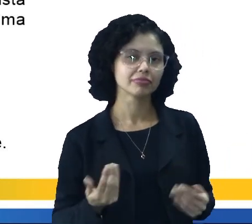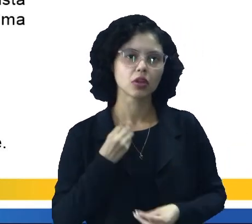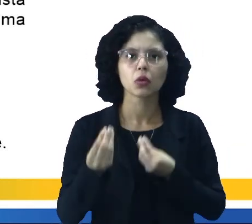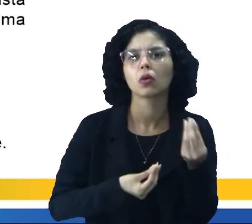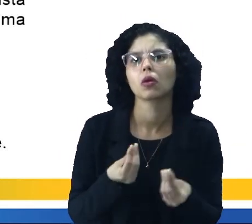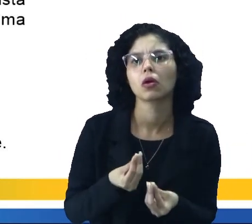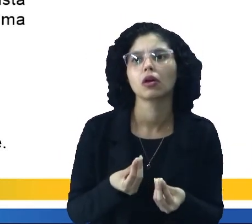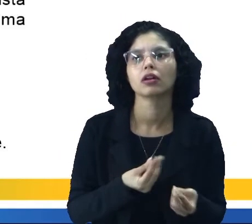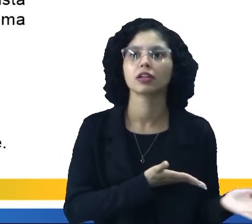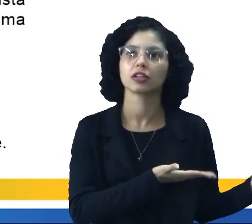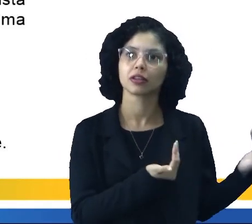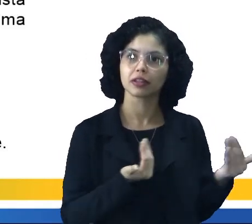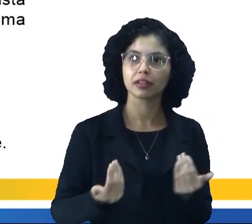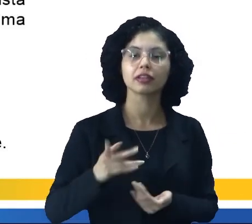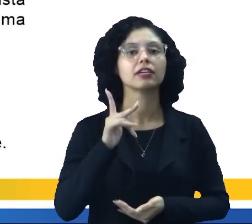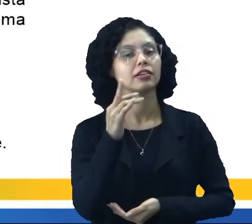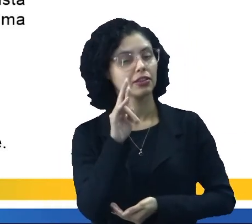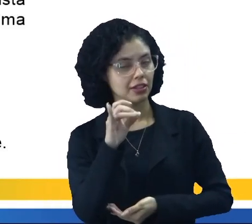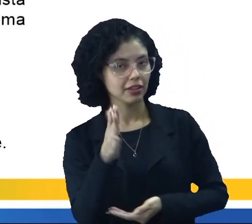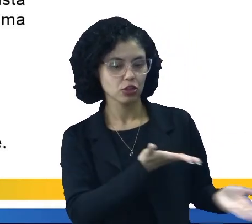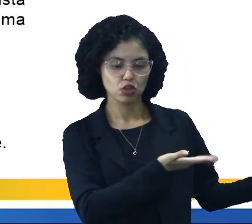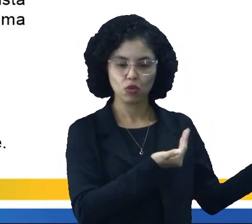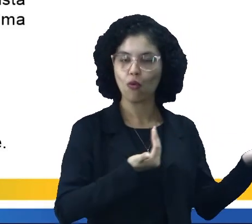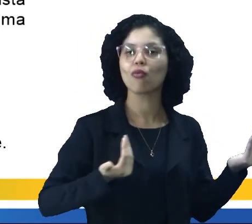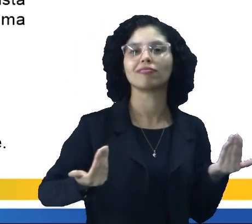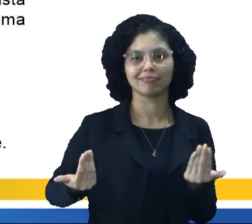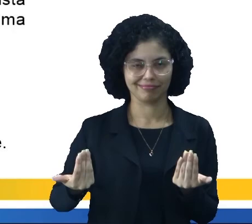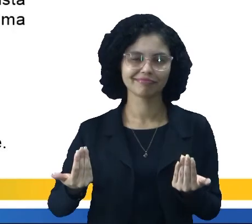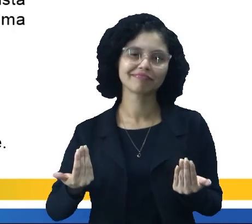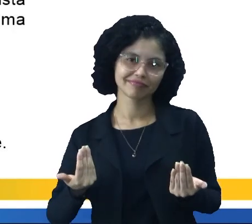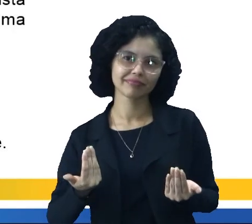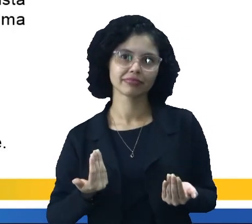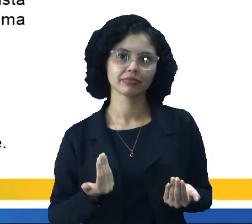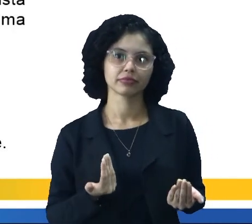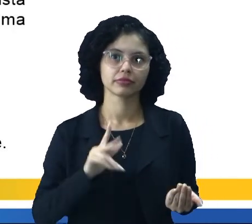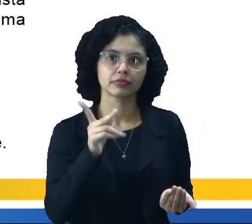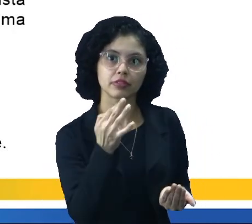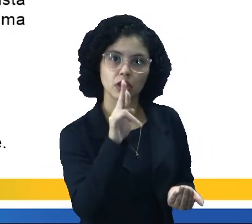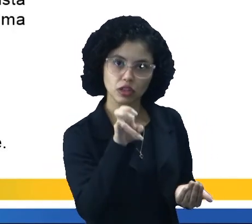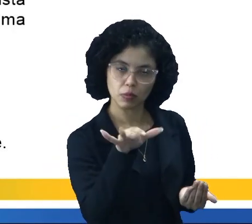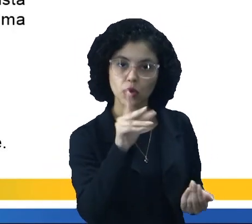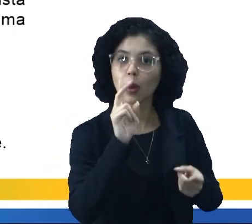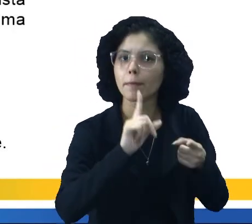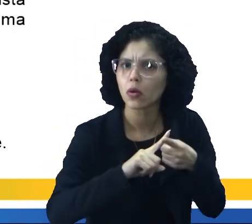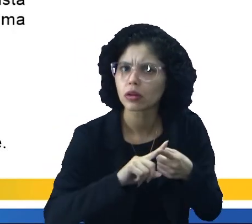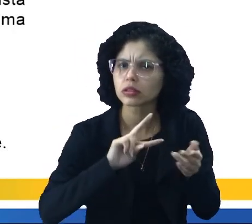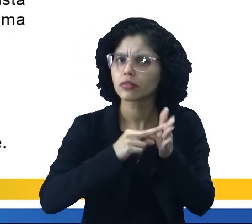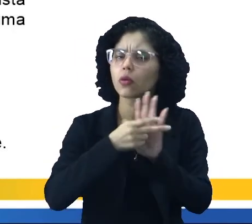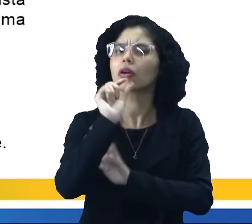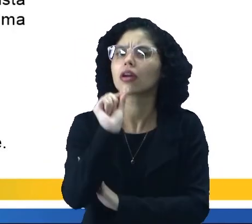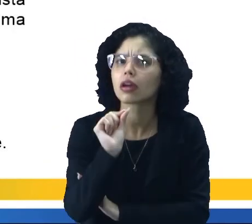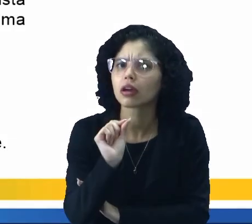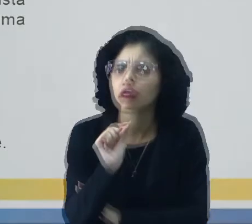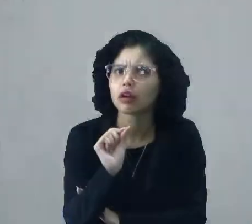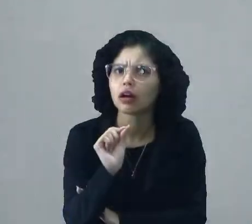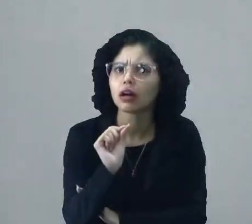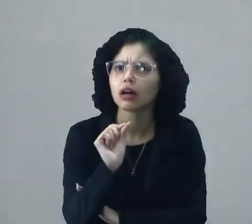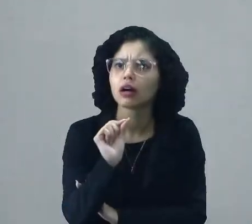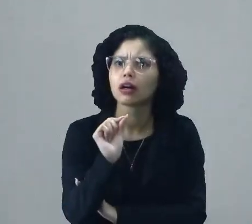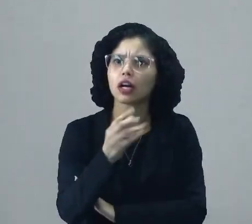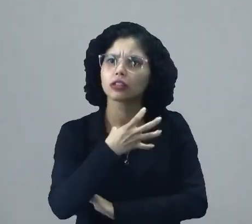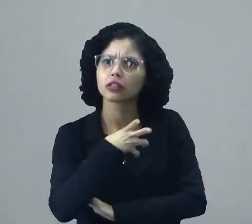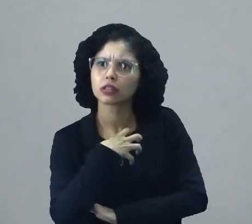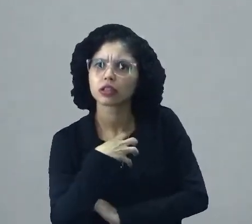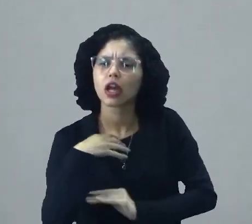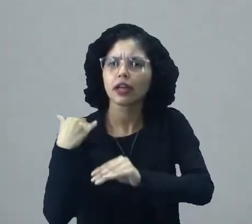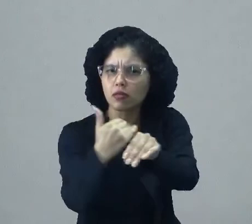Como que as mulheres são? Heterossexuais e joviais. Hegemônica, porque quer dizer o que? Hegemonia. É quase um